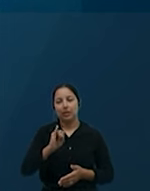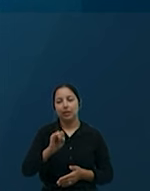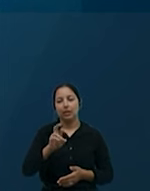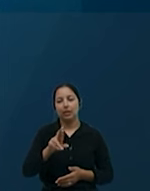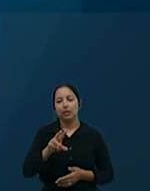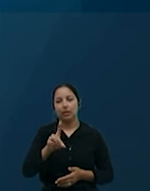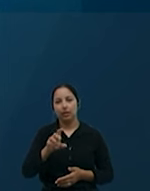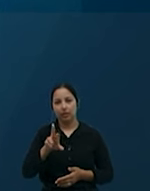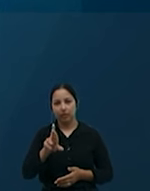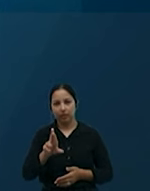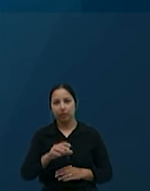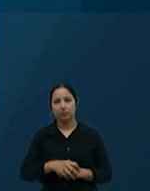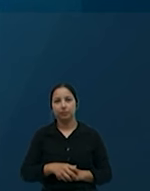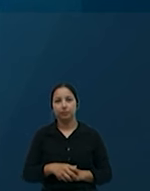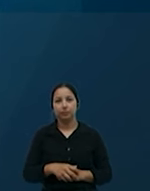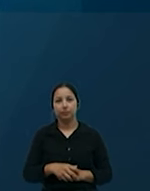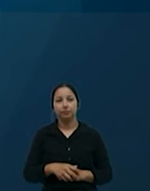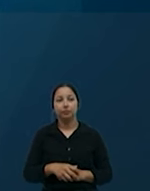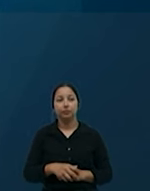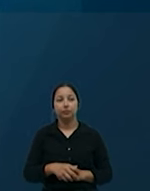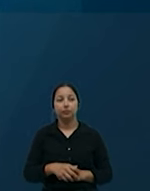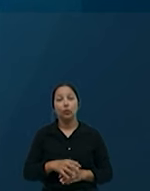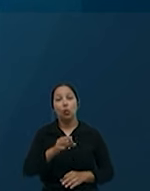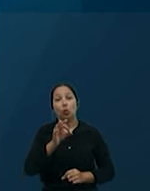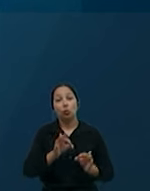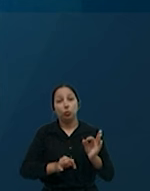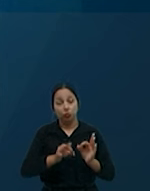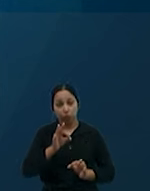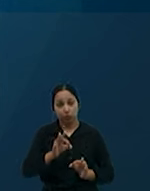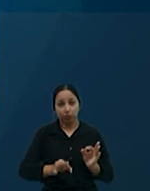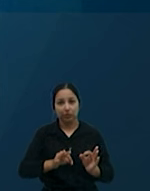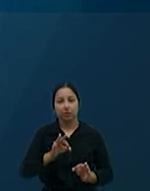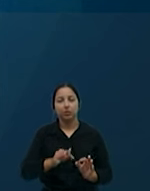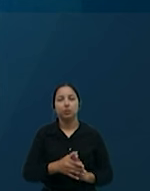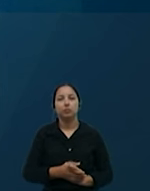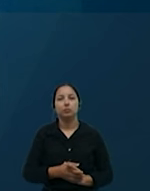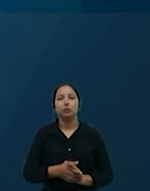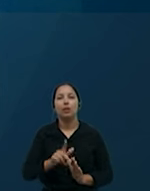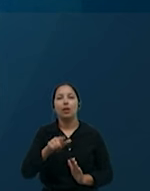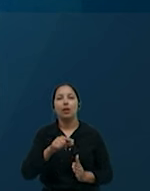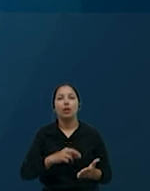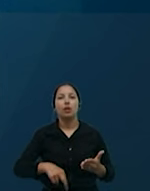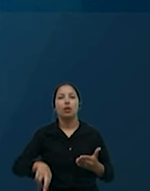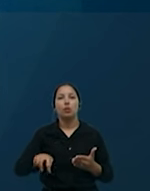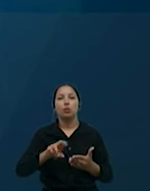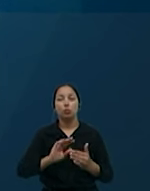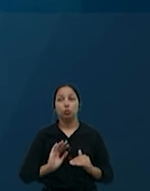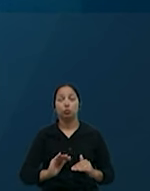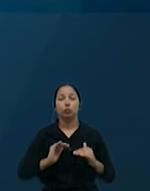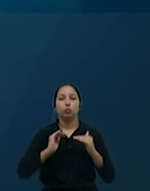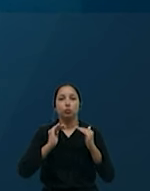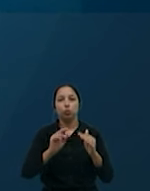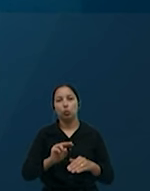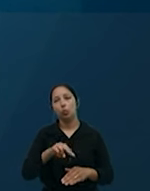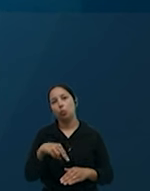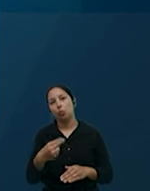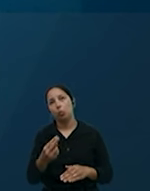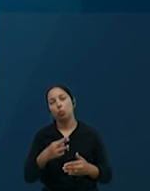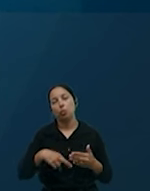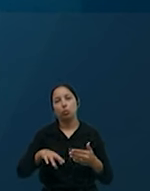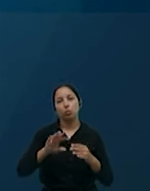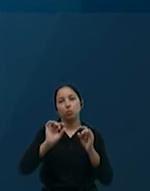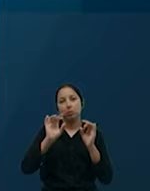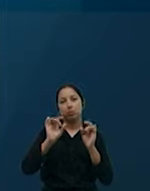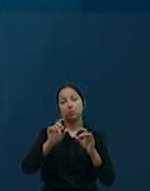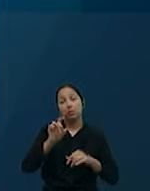987, do julgamento do mérito do incidente, caberá recurso extraordinário ou especial, conforme